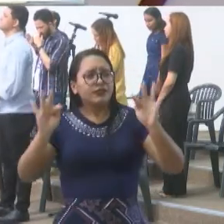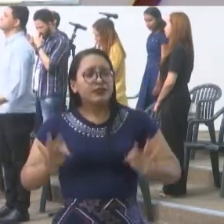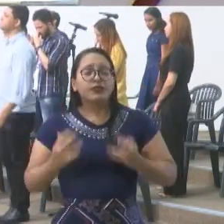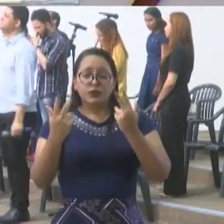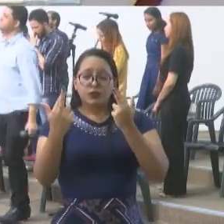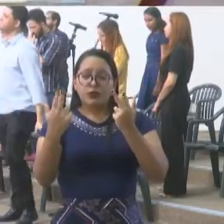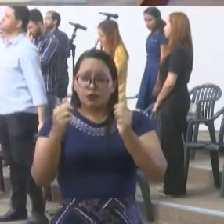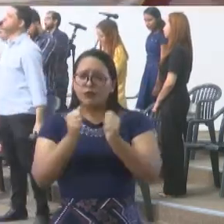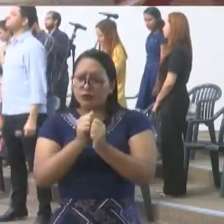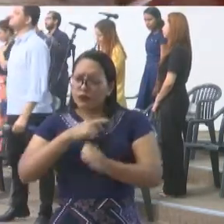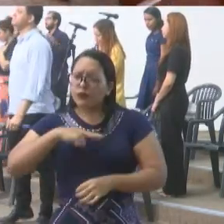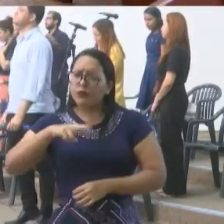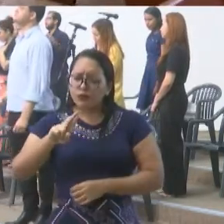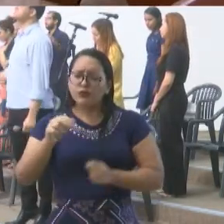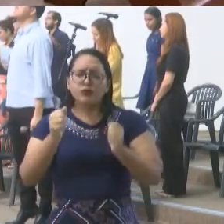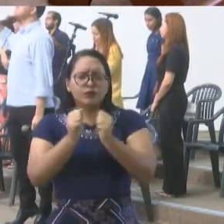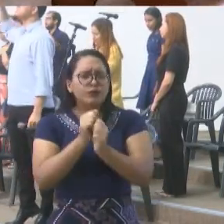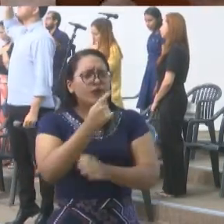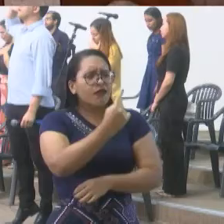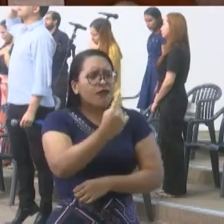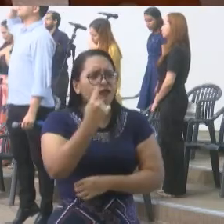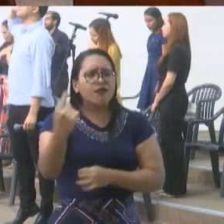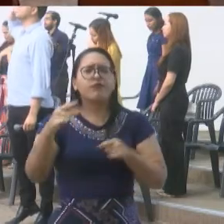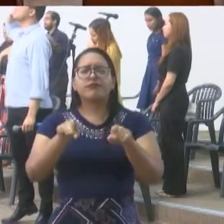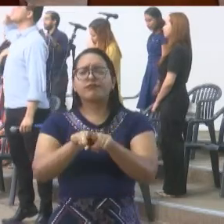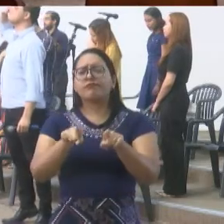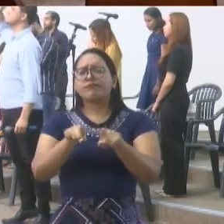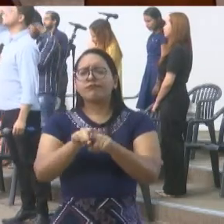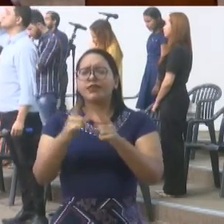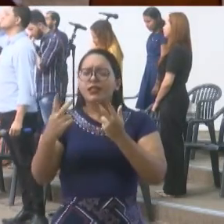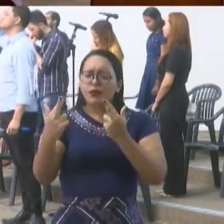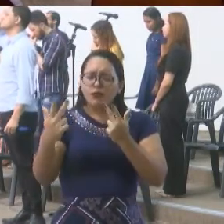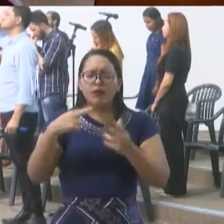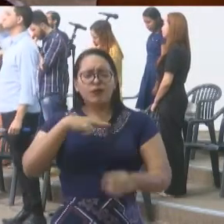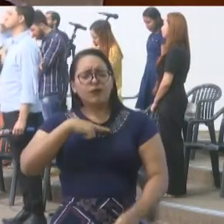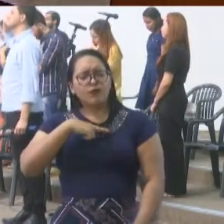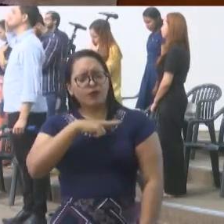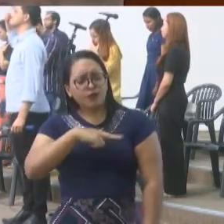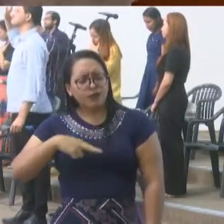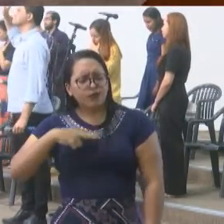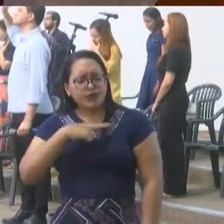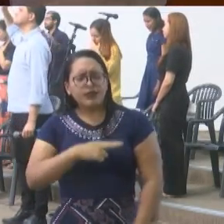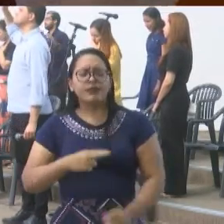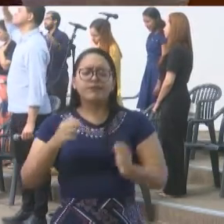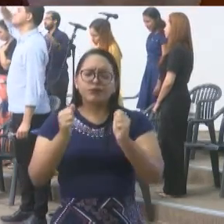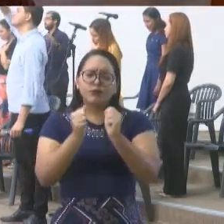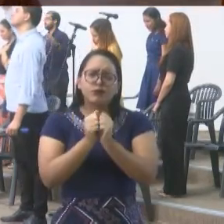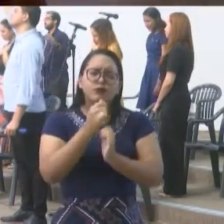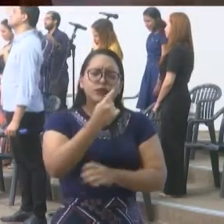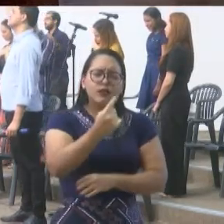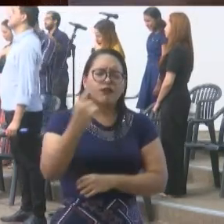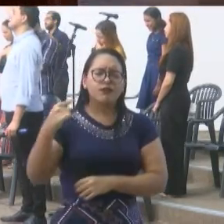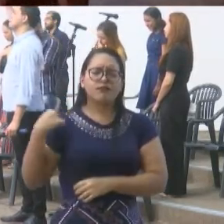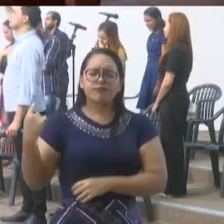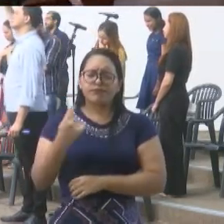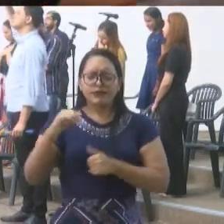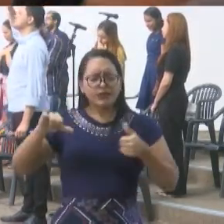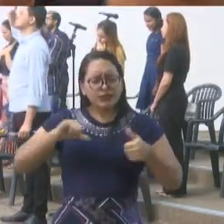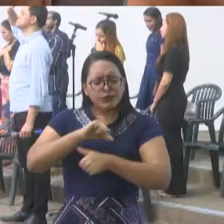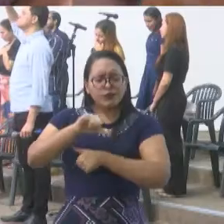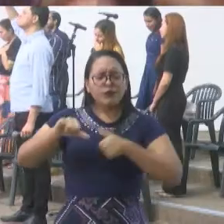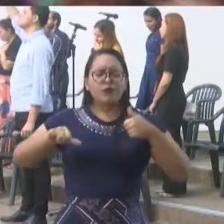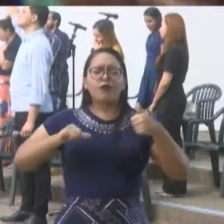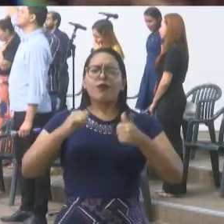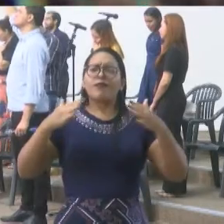com Ruth, sê com cada um de nós. Assim como tu fostes com Noemi, sê com cada um de nós, Senhor. Restaura a alegria,